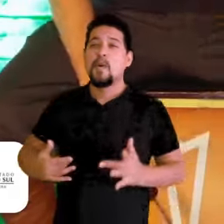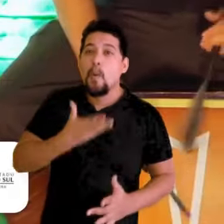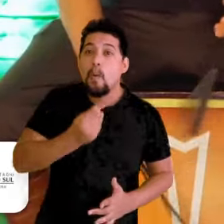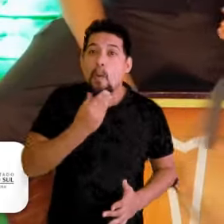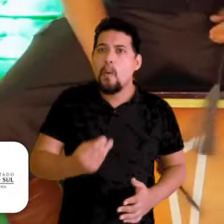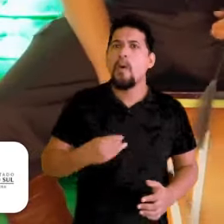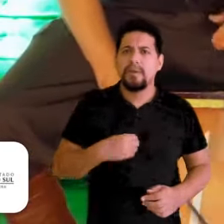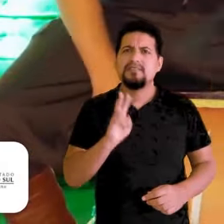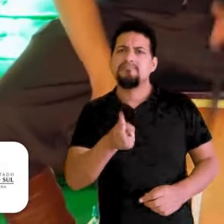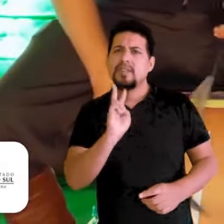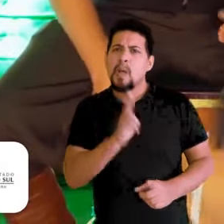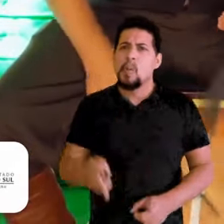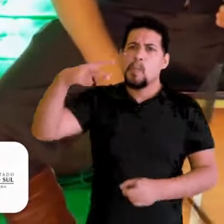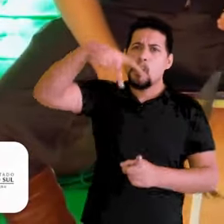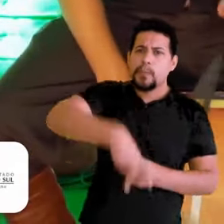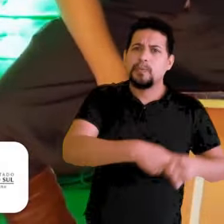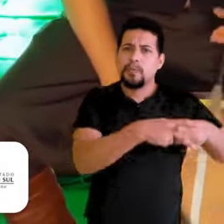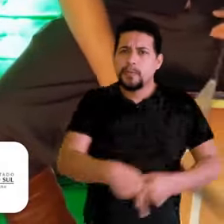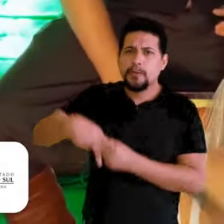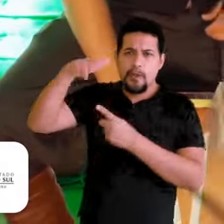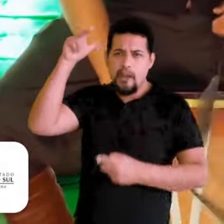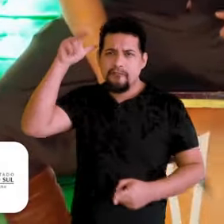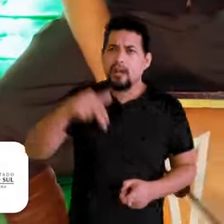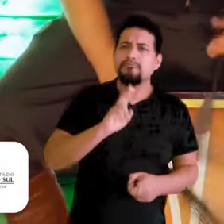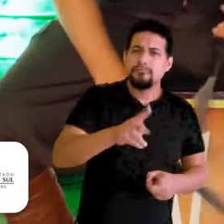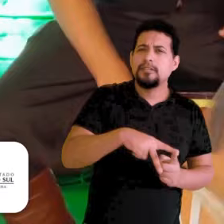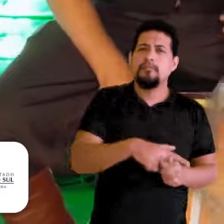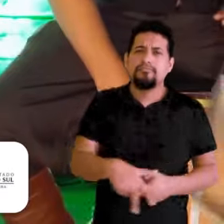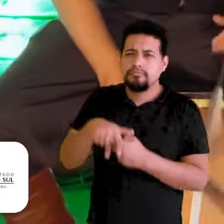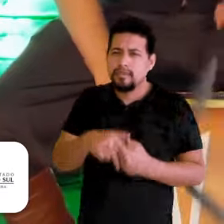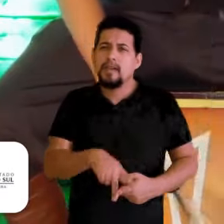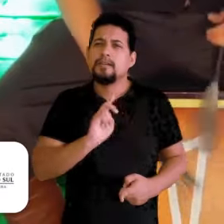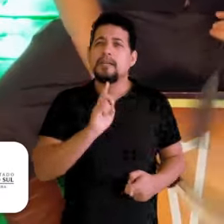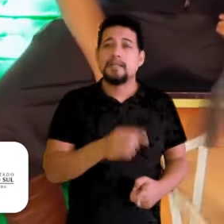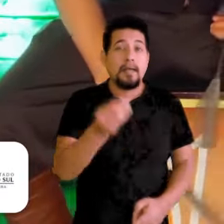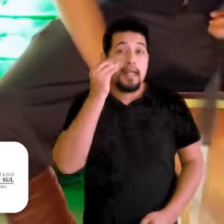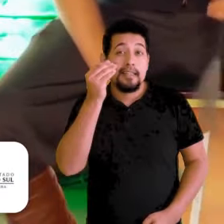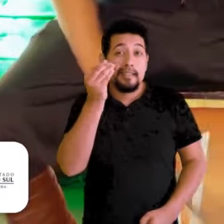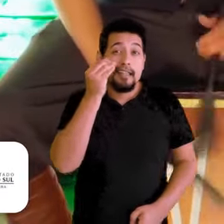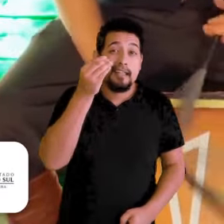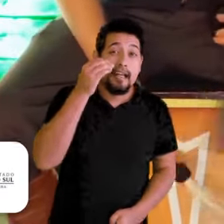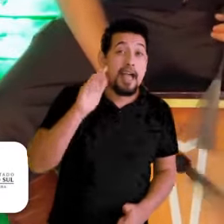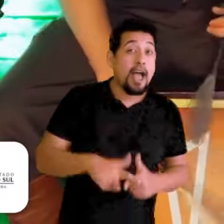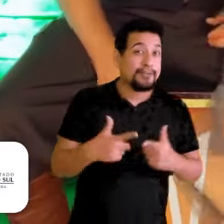É pros homens que vivem no lombo dos cavalos e vão apostando na sorte de rodeio, rodeio.